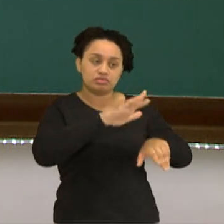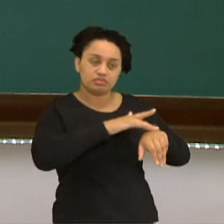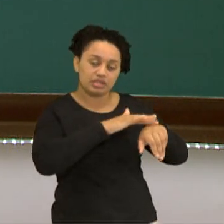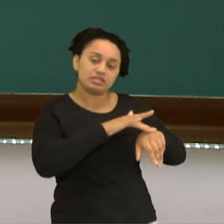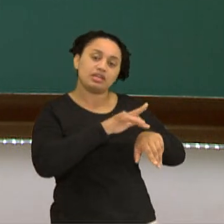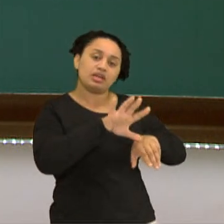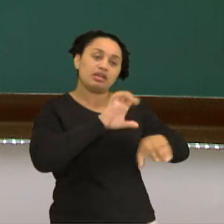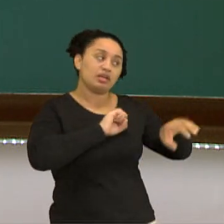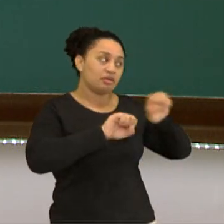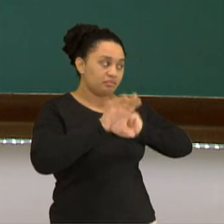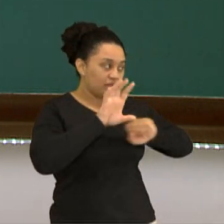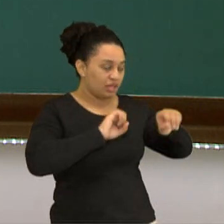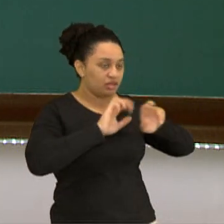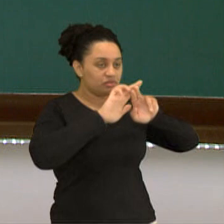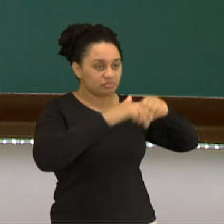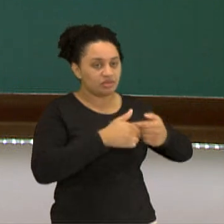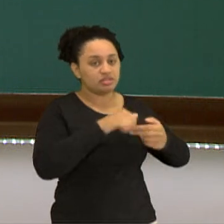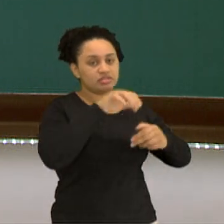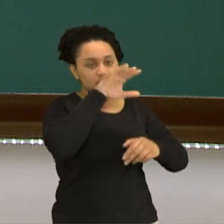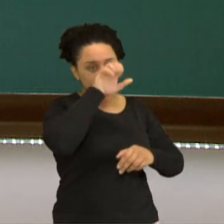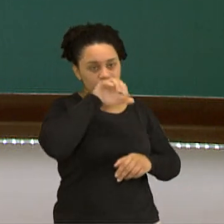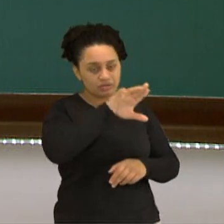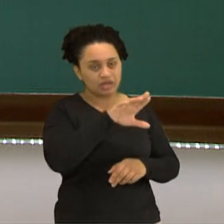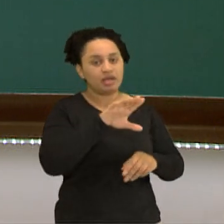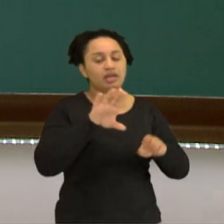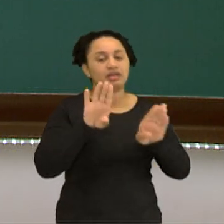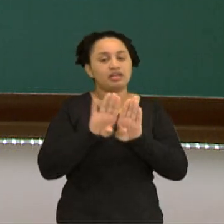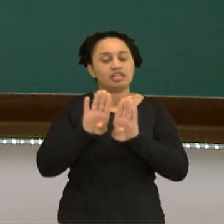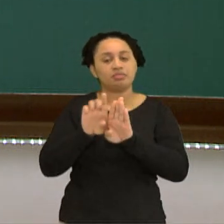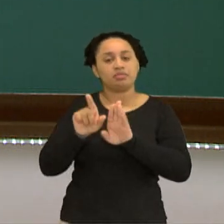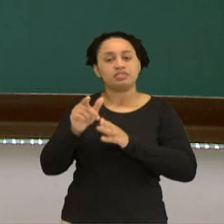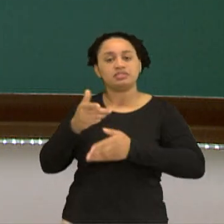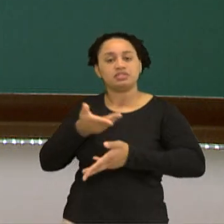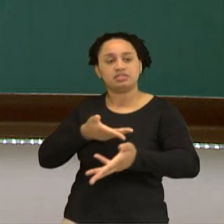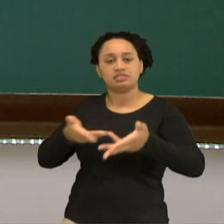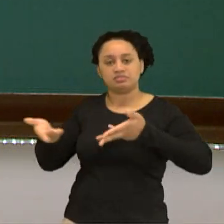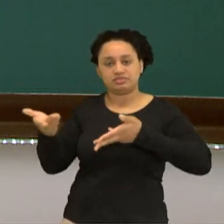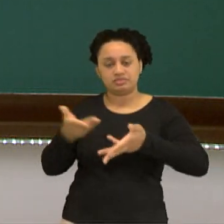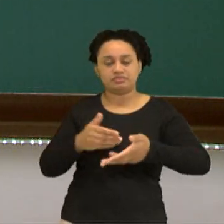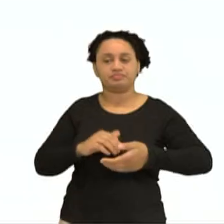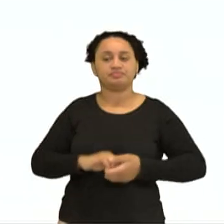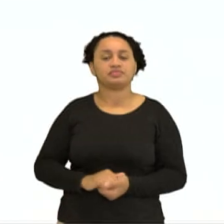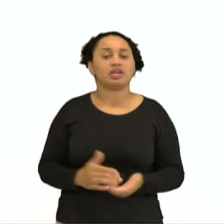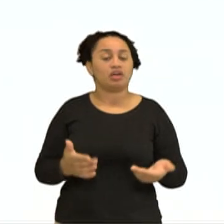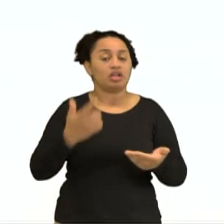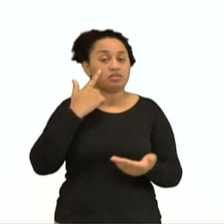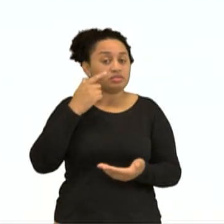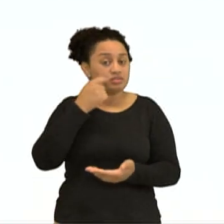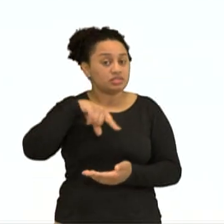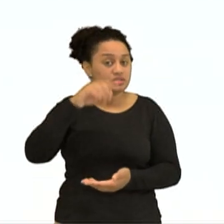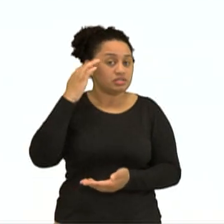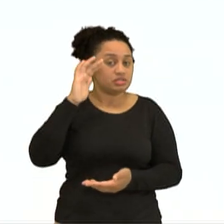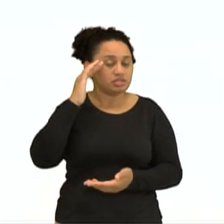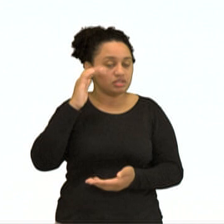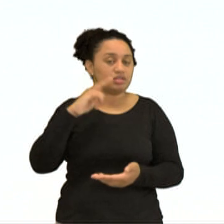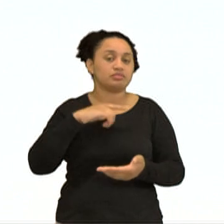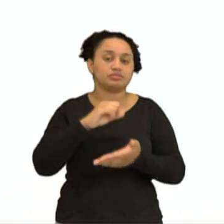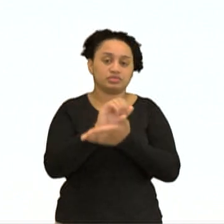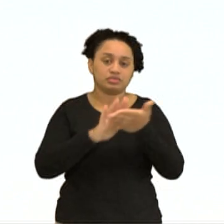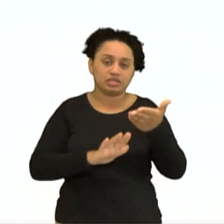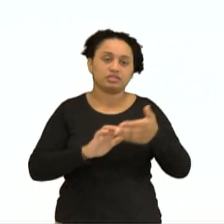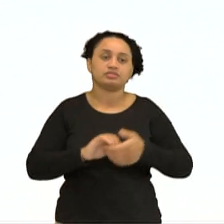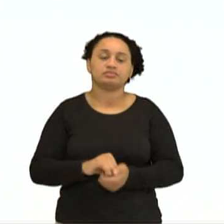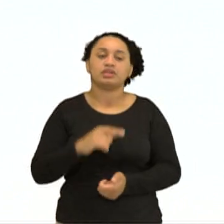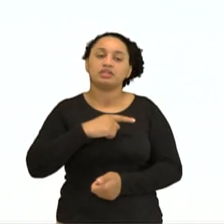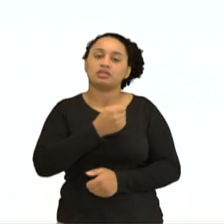ar, doenças transmitidas pelo ar. Vamos ver se vocês entenderam. Algumas doenças são classificadas como